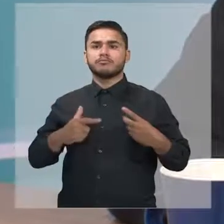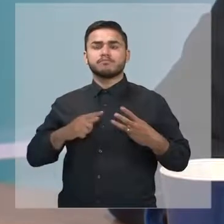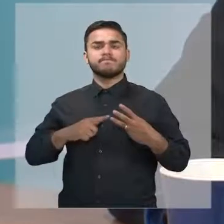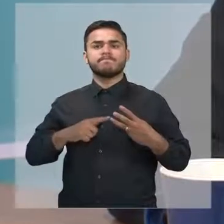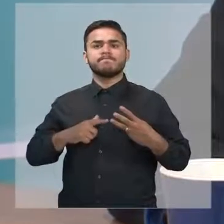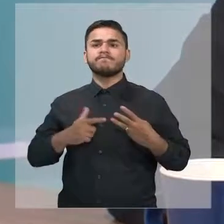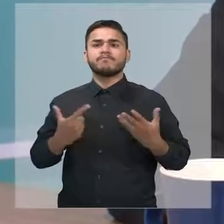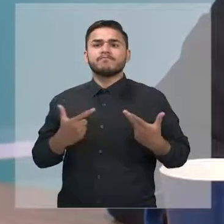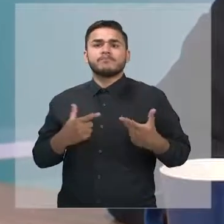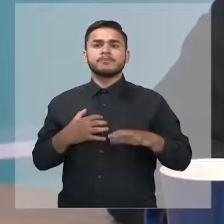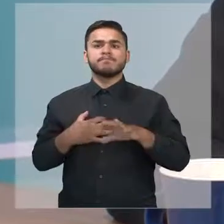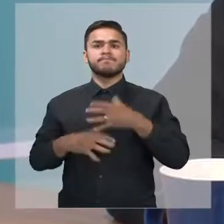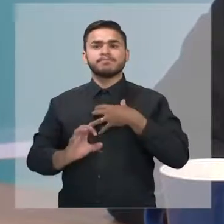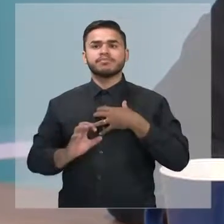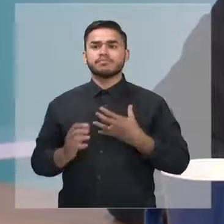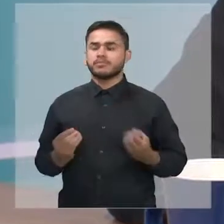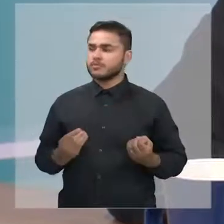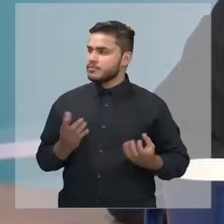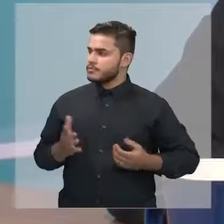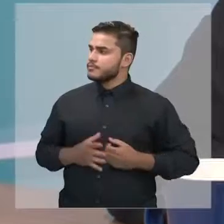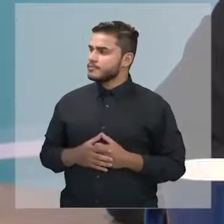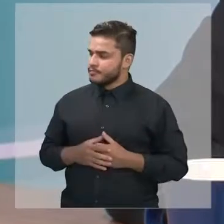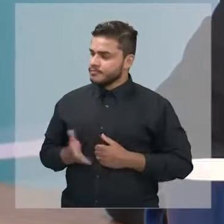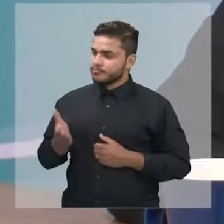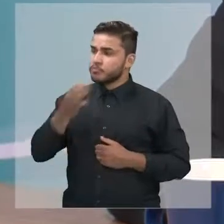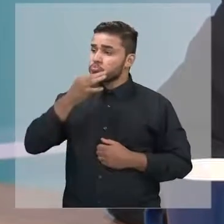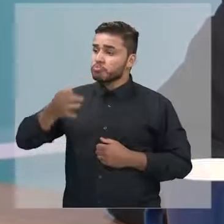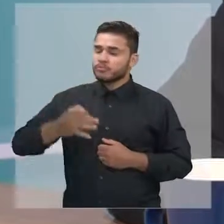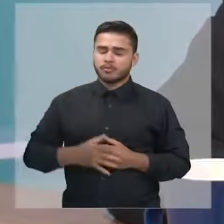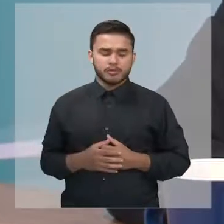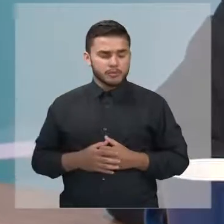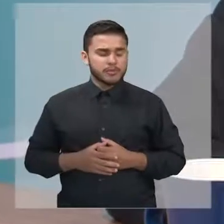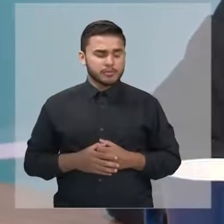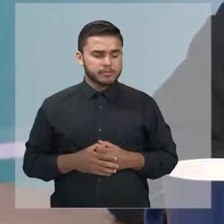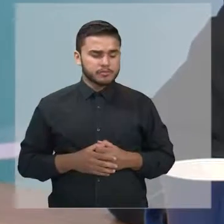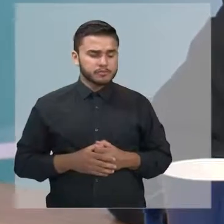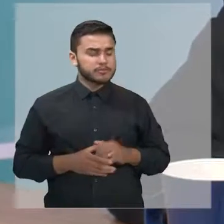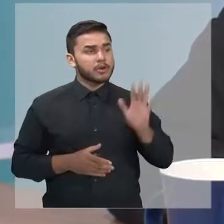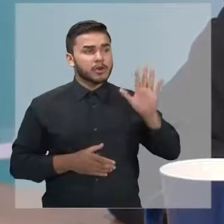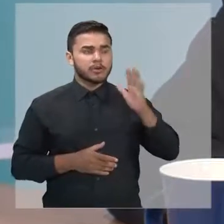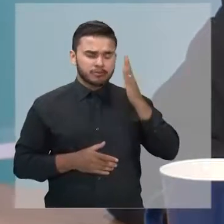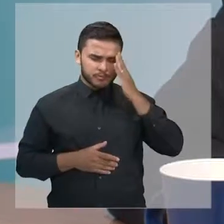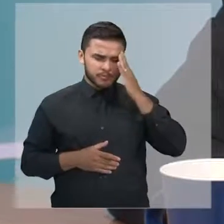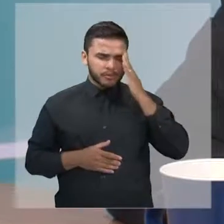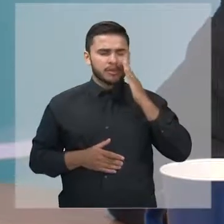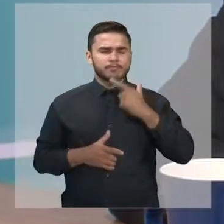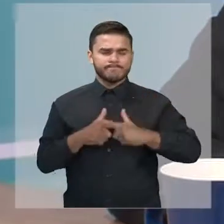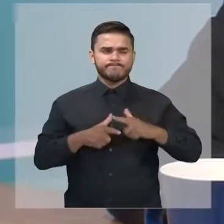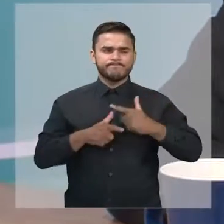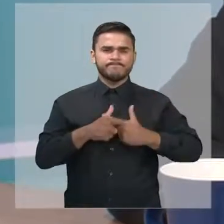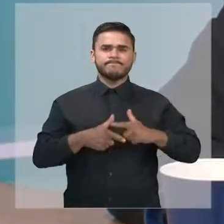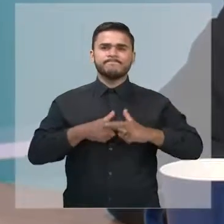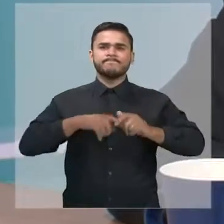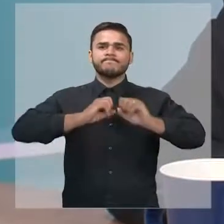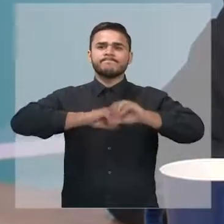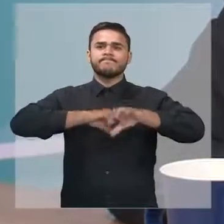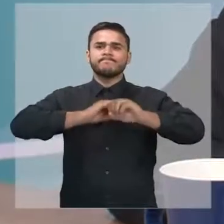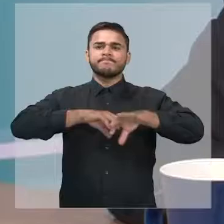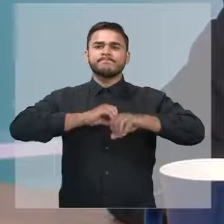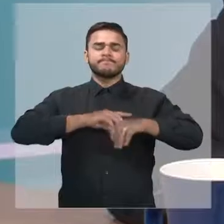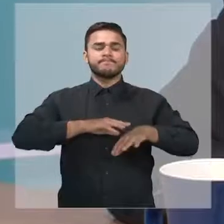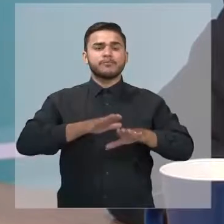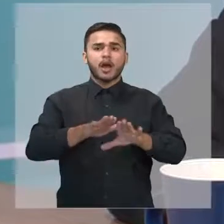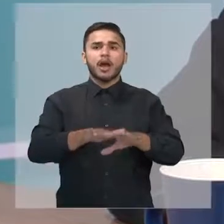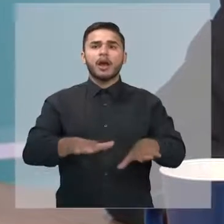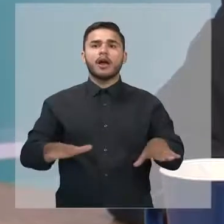brasileira a partir da infância, da noção de onde vem o dinheiro público. Por exemplo, esse procurador, esse promotor, ele pensa que o dinheiro